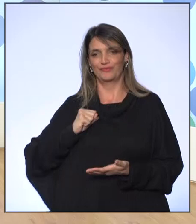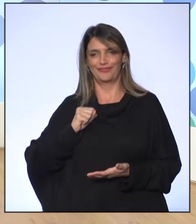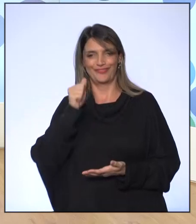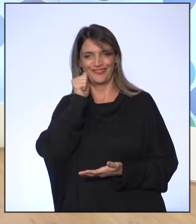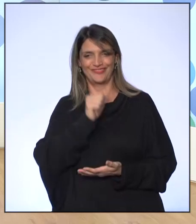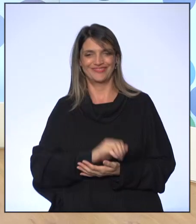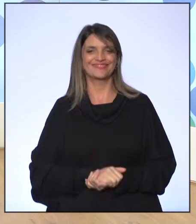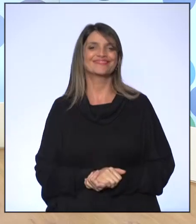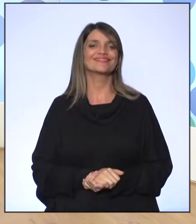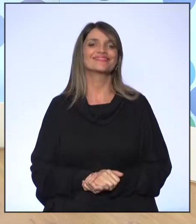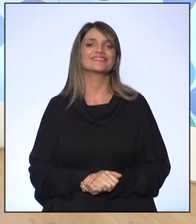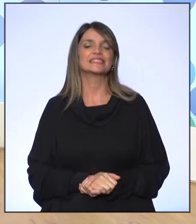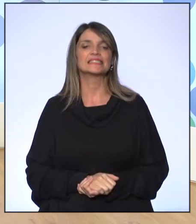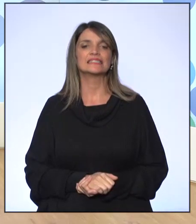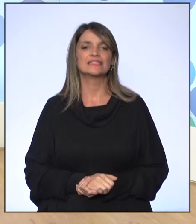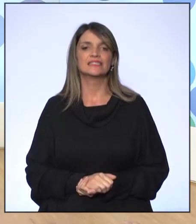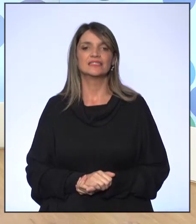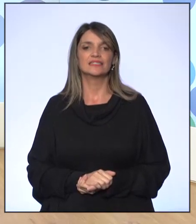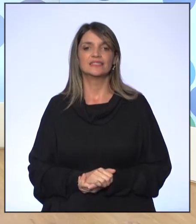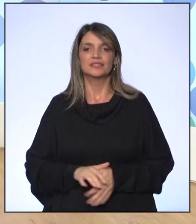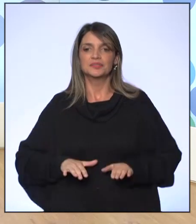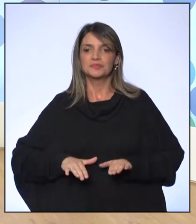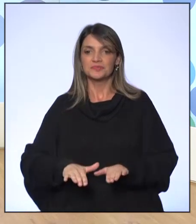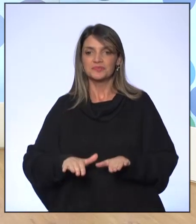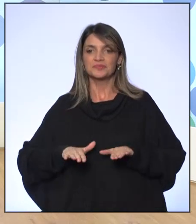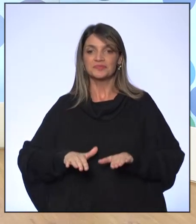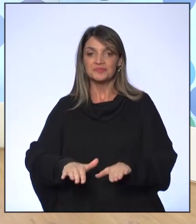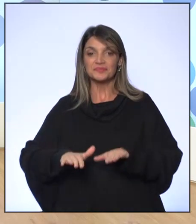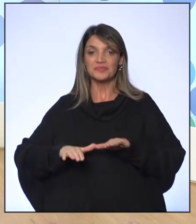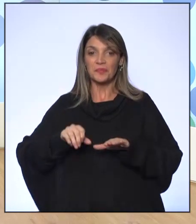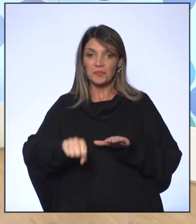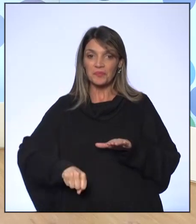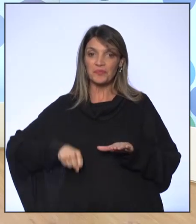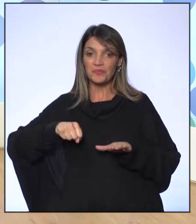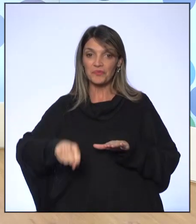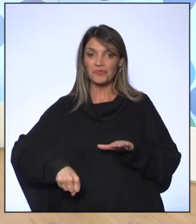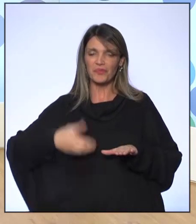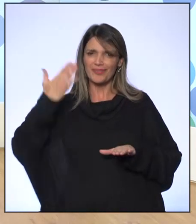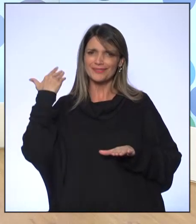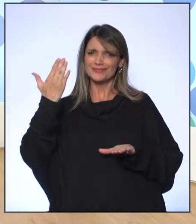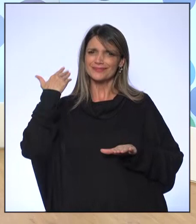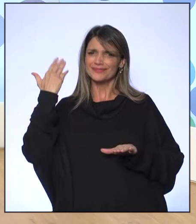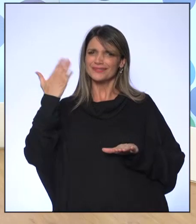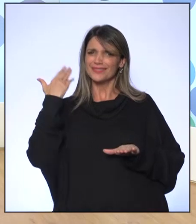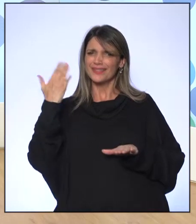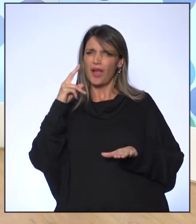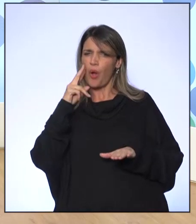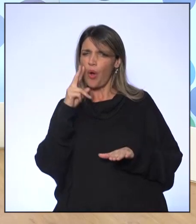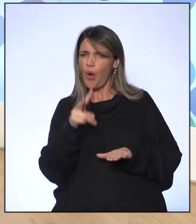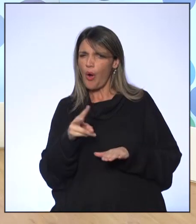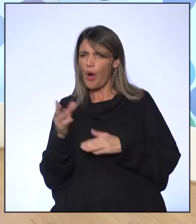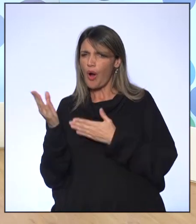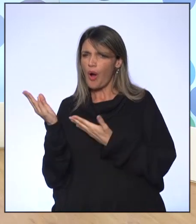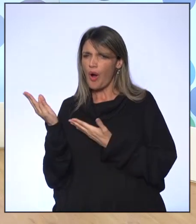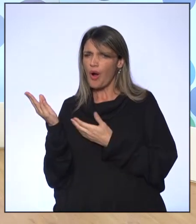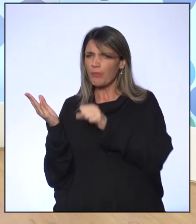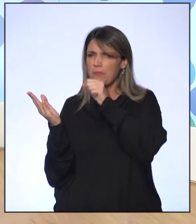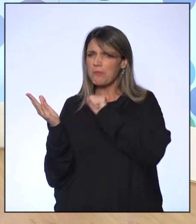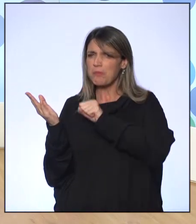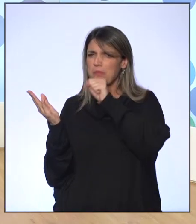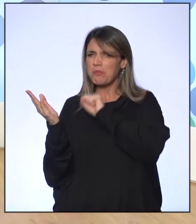Olha, peguei uma máquina de costura. Gibas, agora olha que raridade essa máquina de